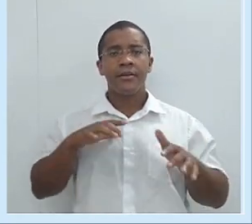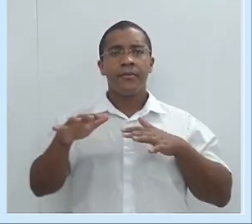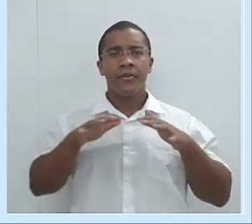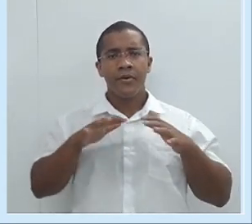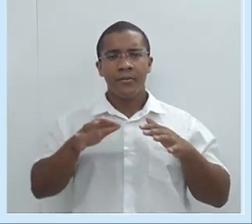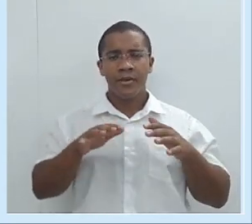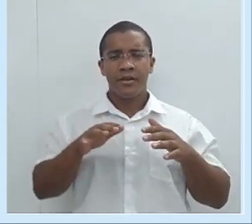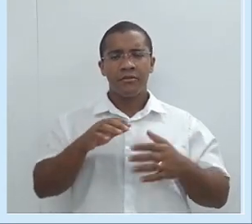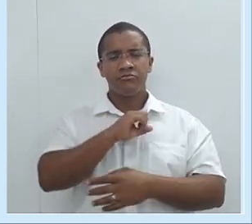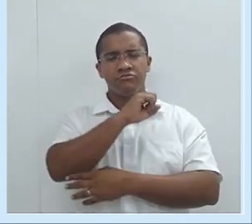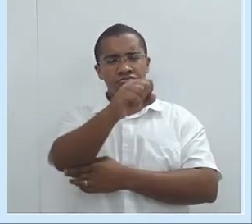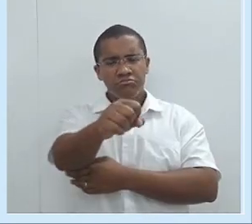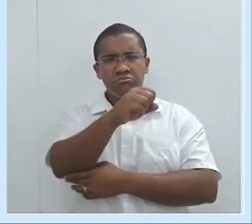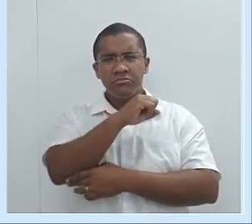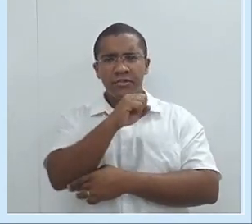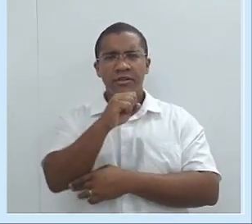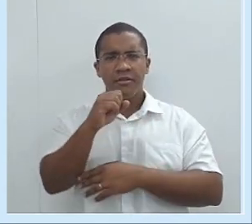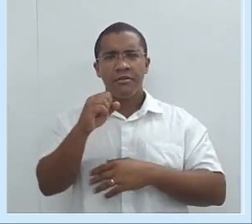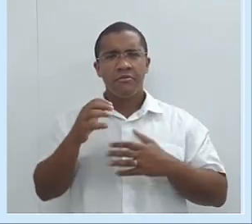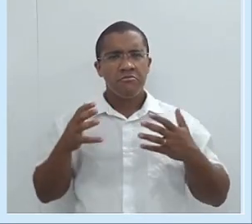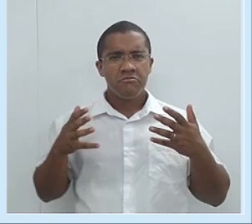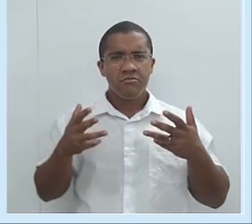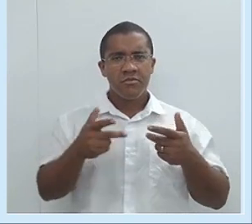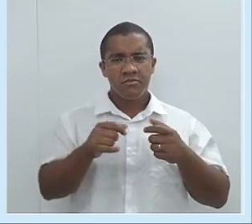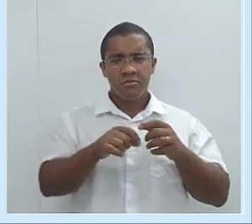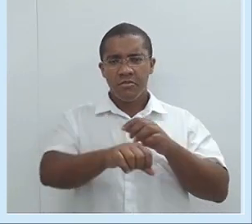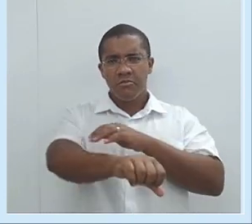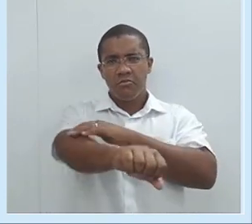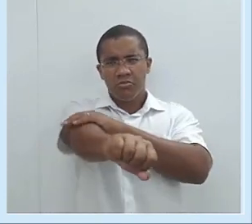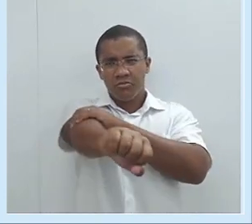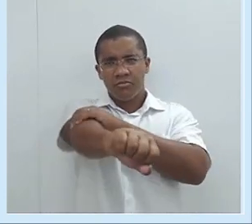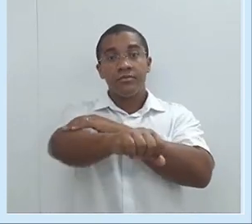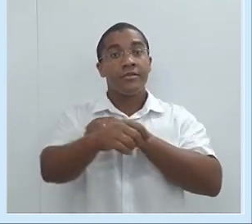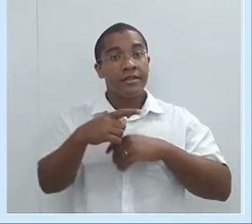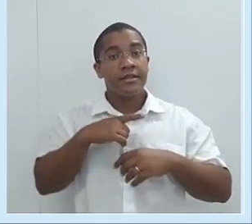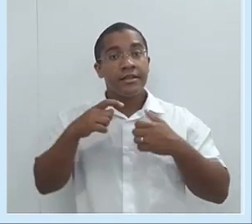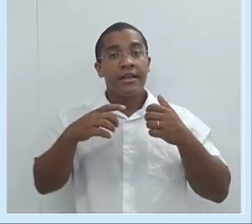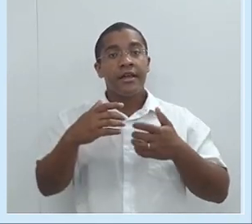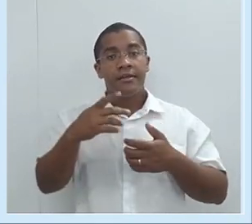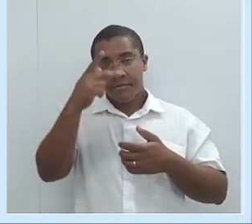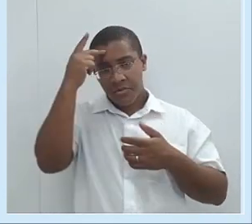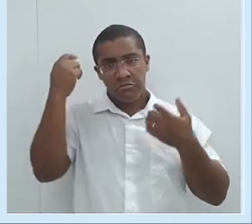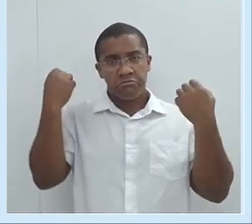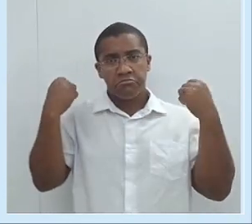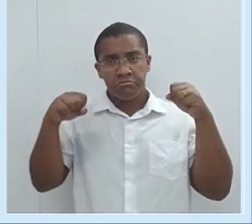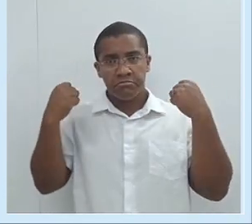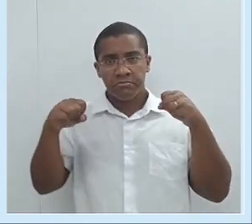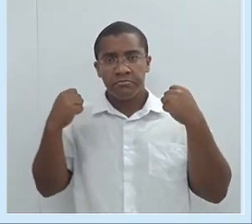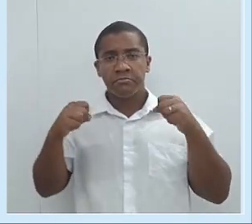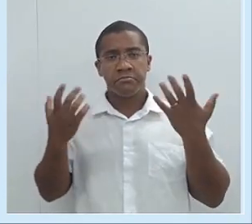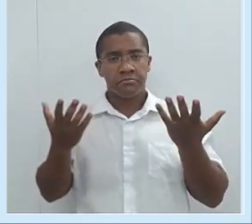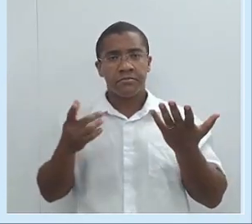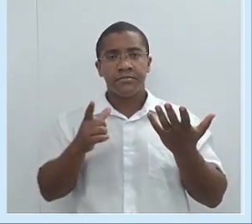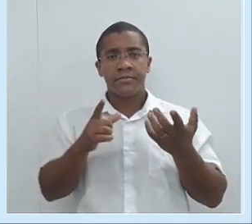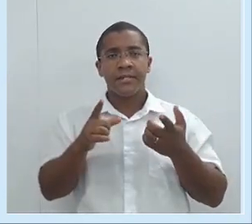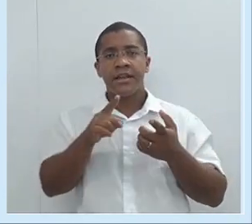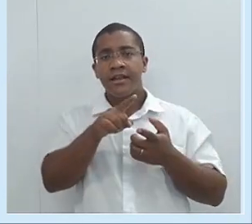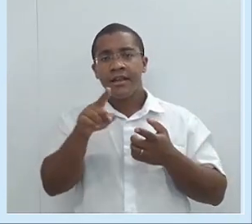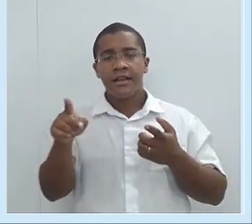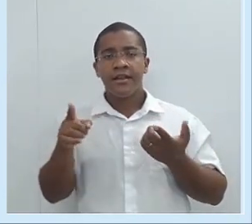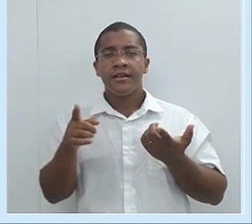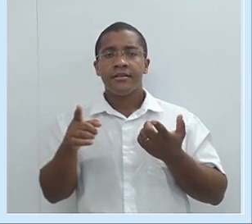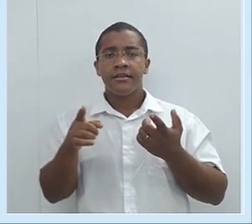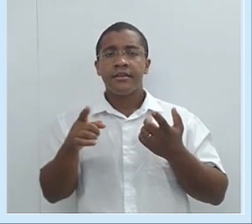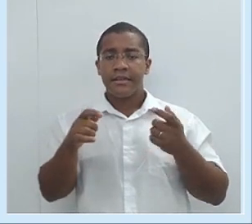faz movimento aí de flexibilidade, a gente faz movimento de alongamento. Pessoas que fazem atividades físicas,